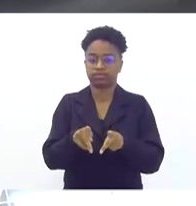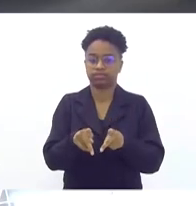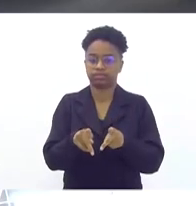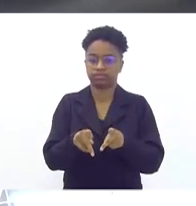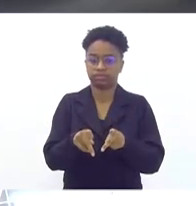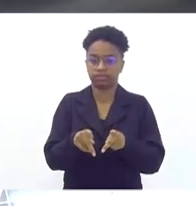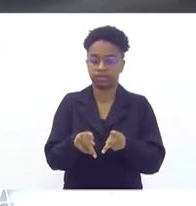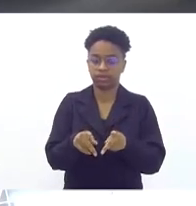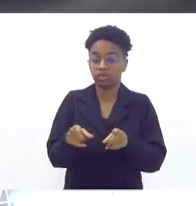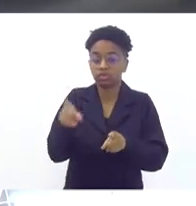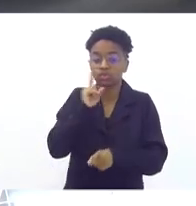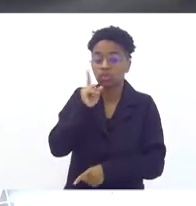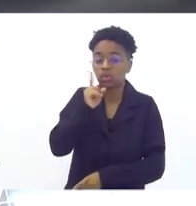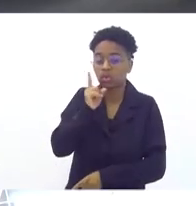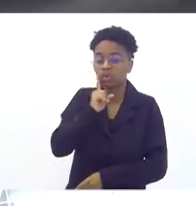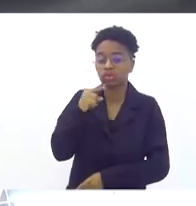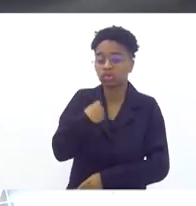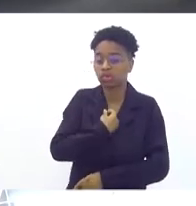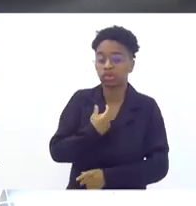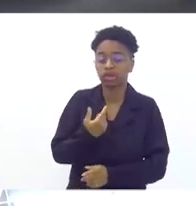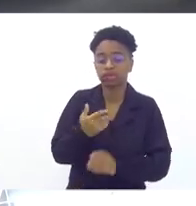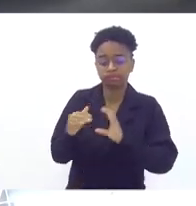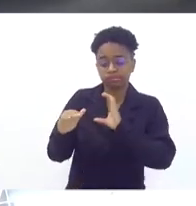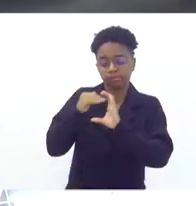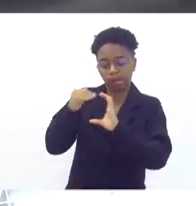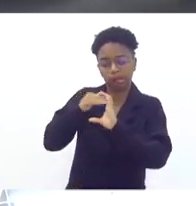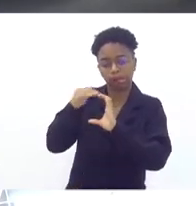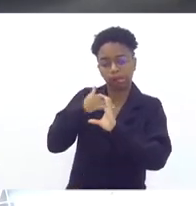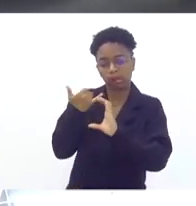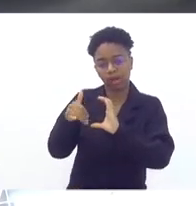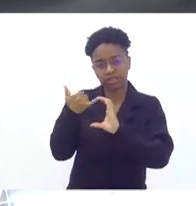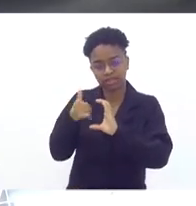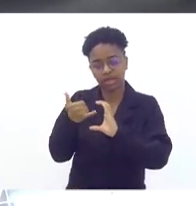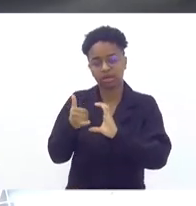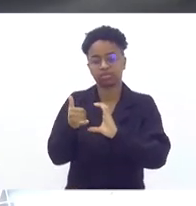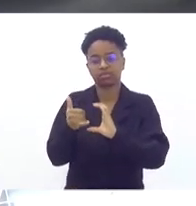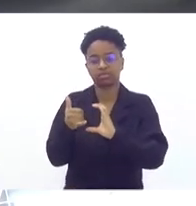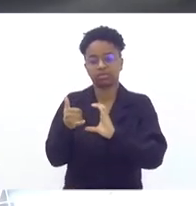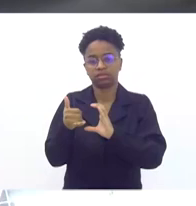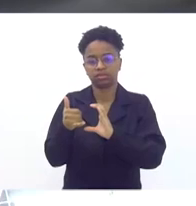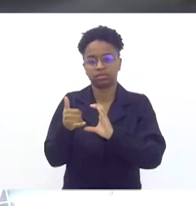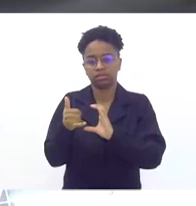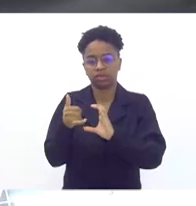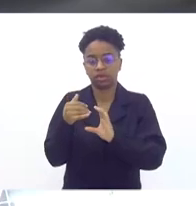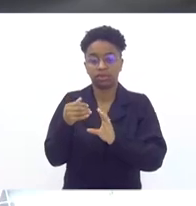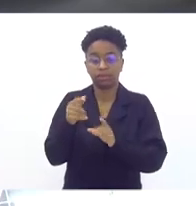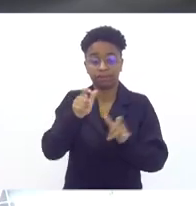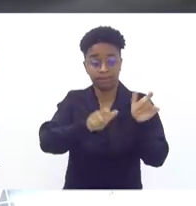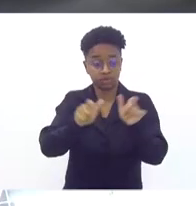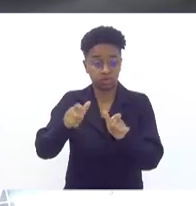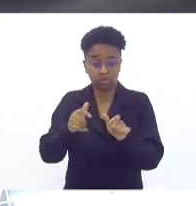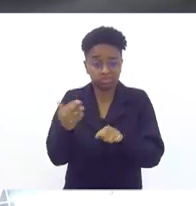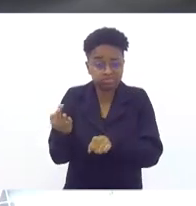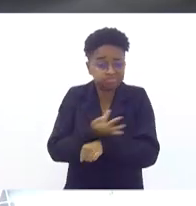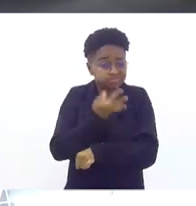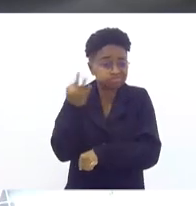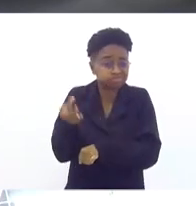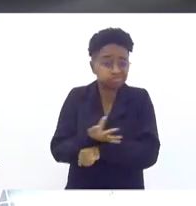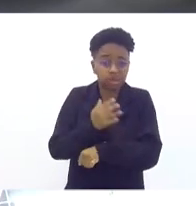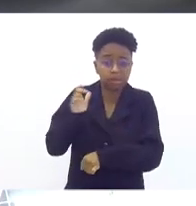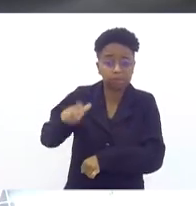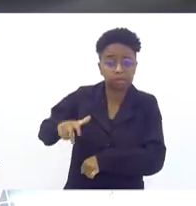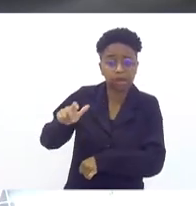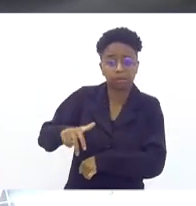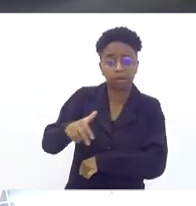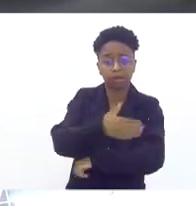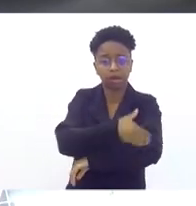cada dia mais recebemos o nosso WhatsApp nos mandatos o cidadão que não aguenta mais andar na